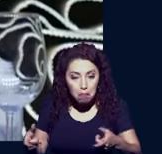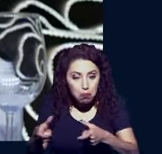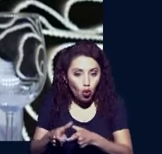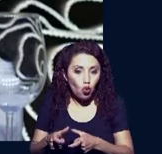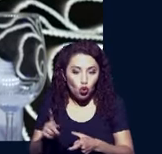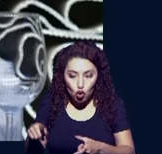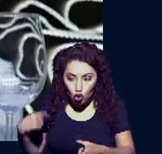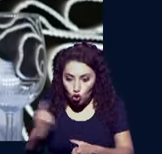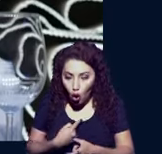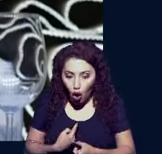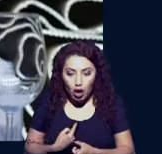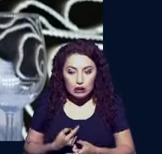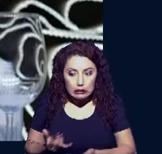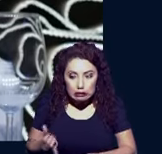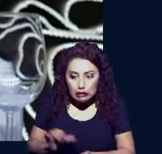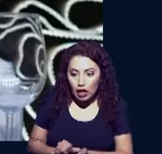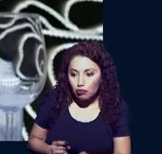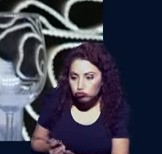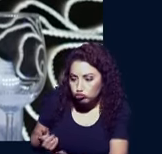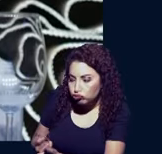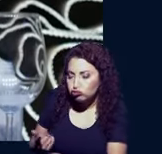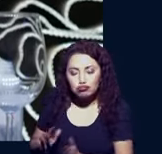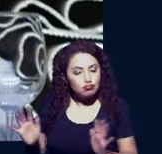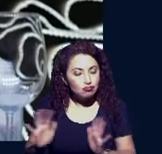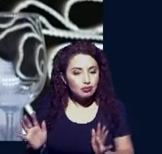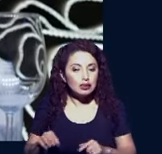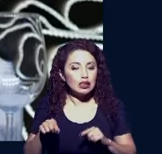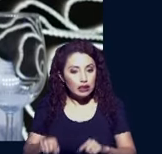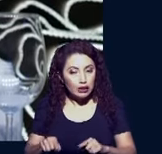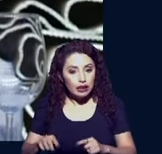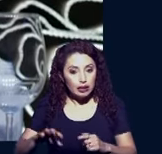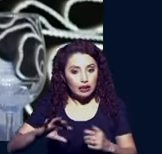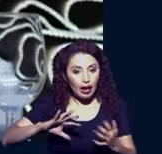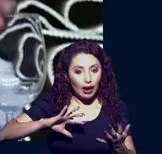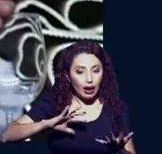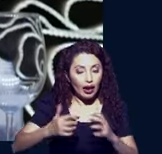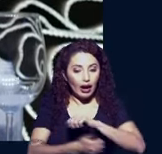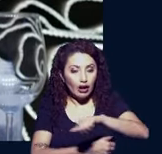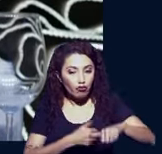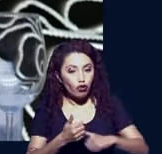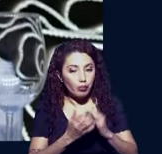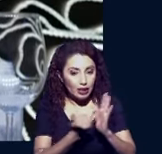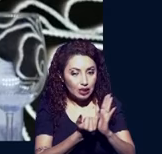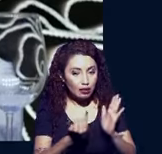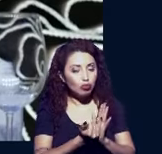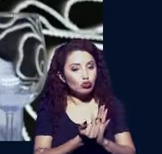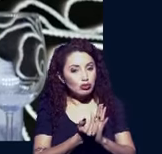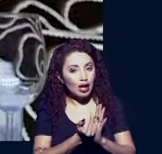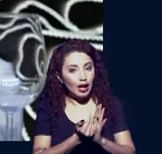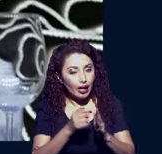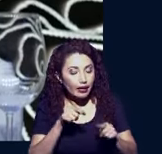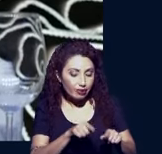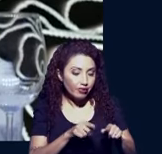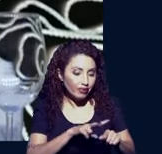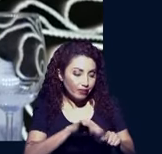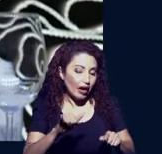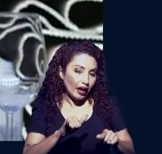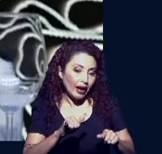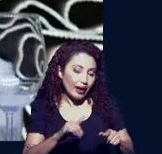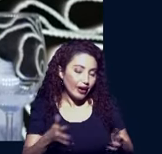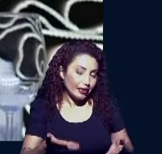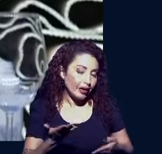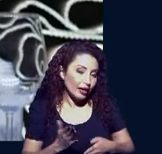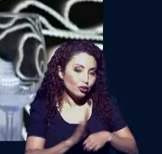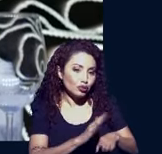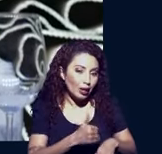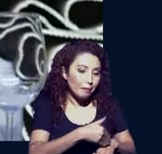consumidor e a reforma tributária leva o tributo para o consumo então favorecerá naturalmente os